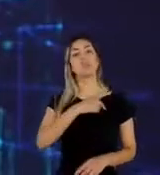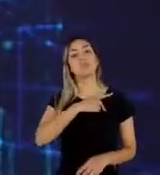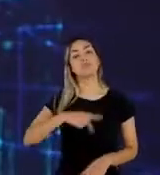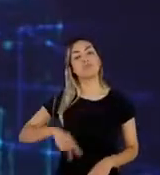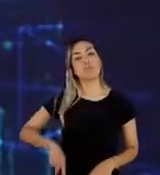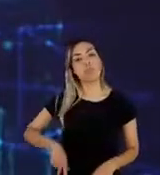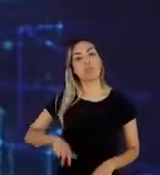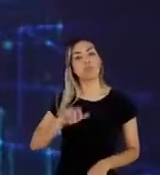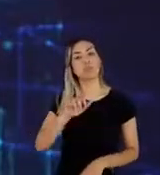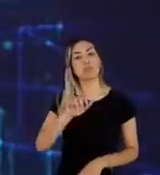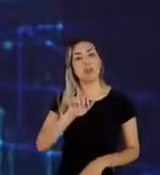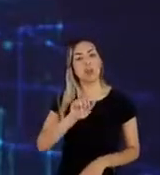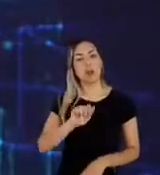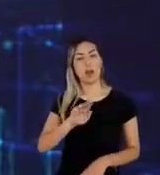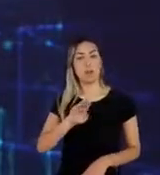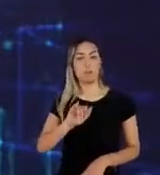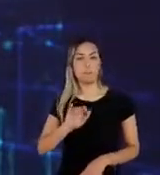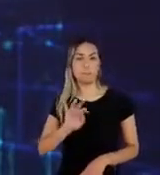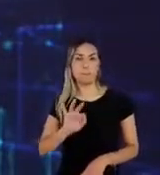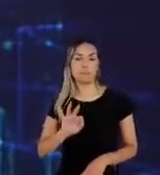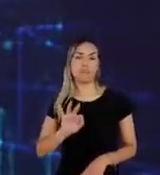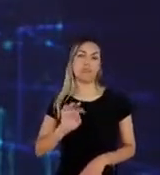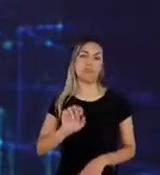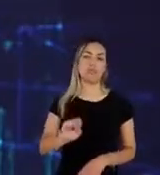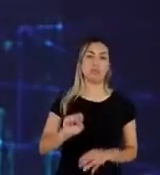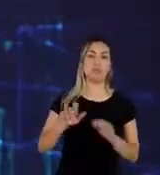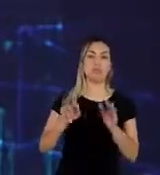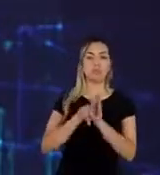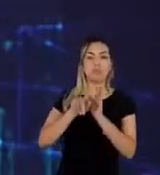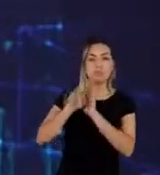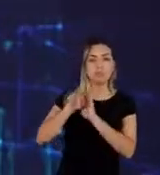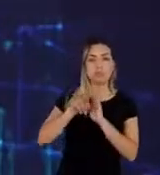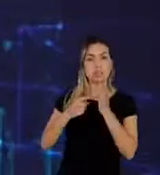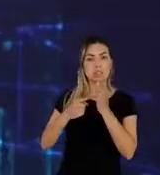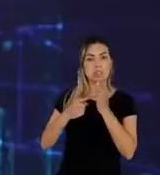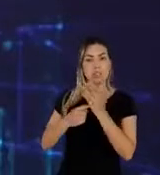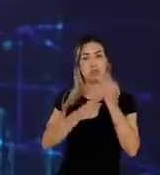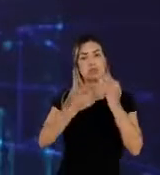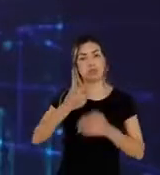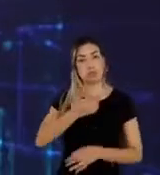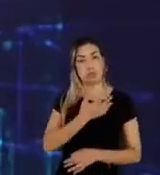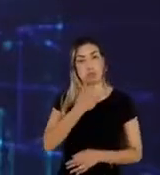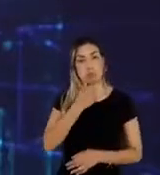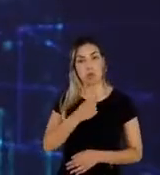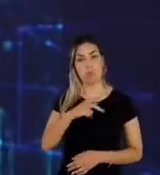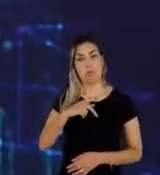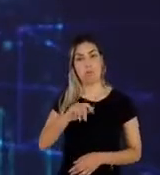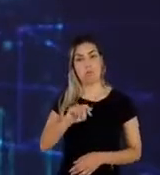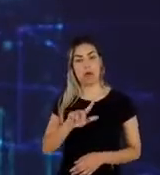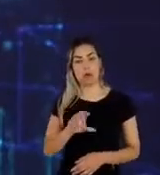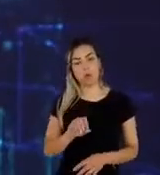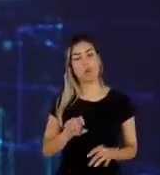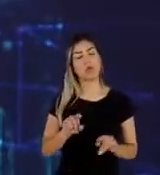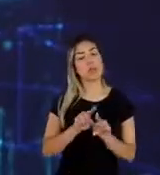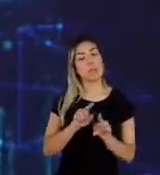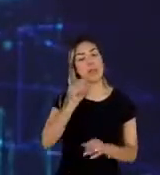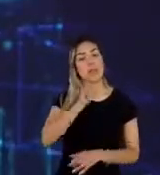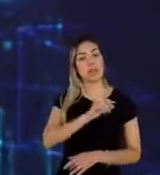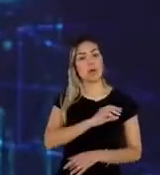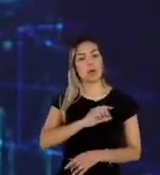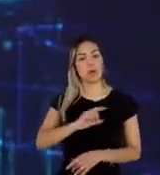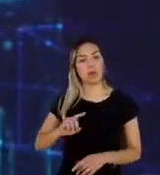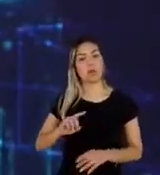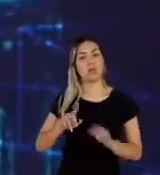Associação Brasileira das Instituições de Pesquisa Tecnológica e Inovação, Paulo Foina, e a coordenadora de Políticas de Inovação